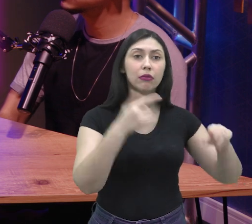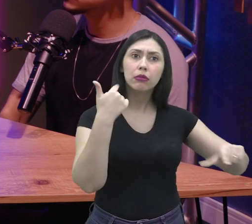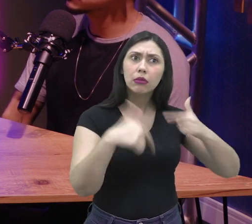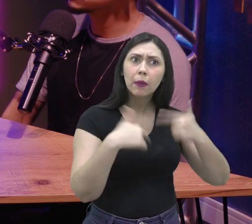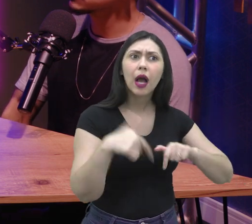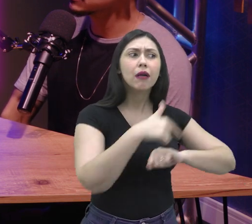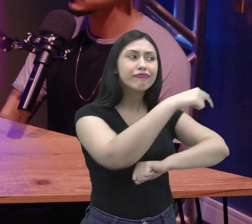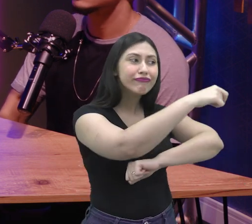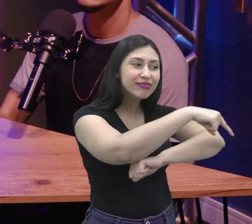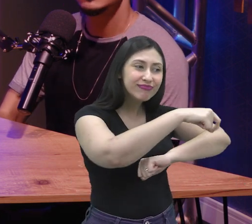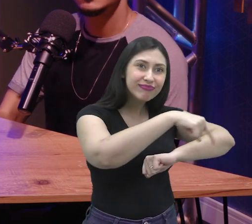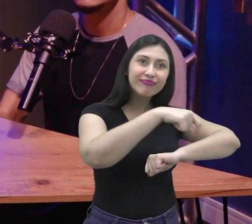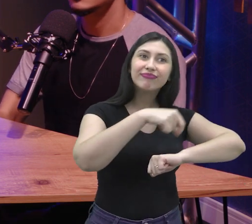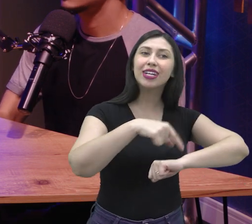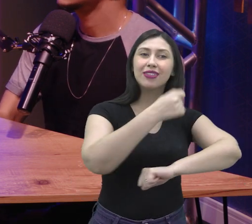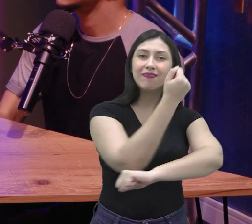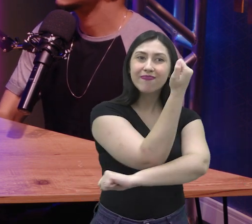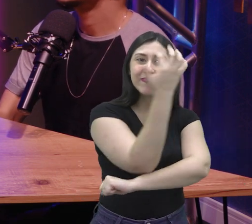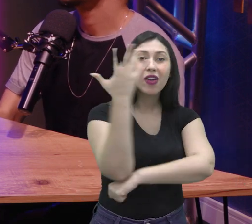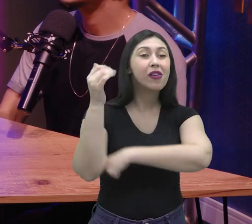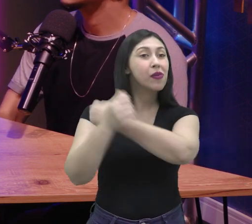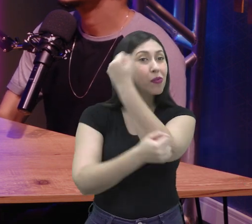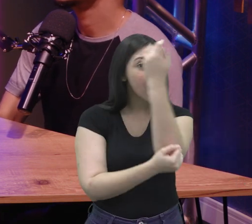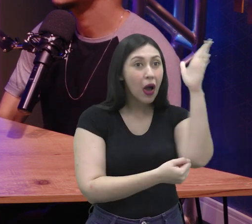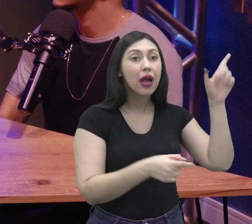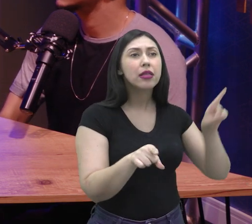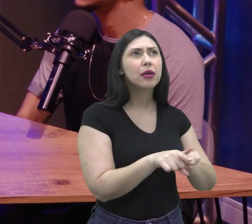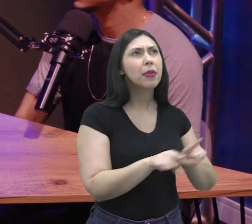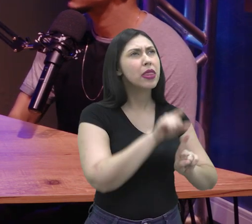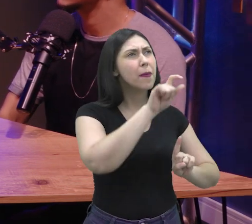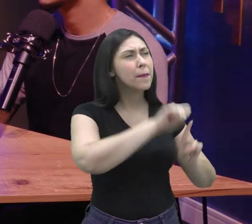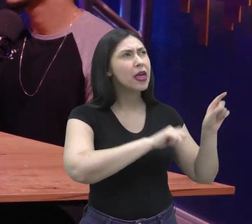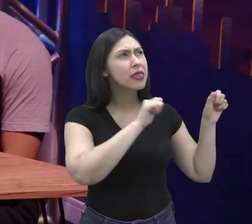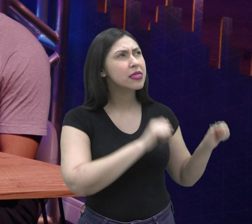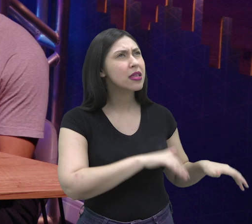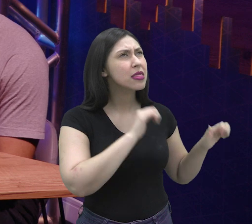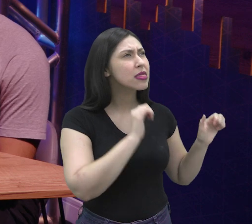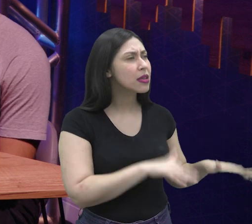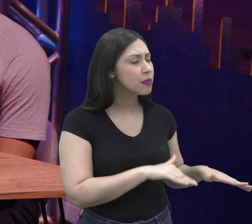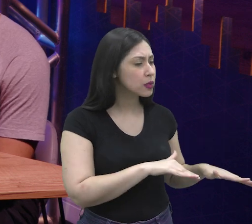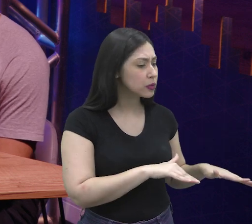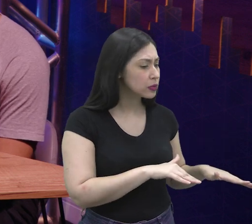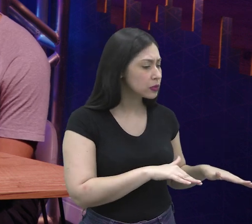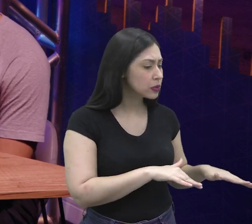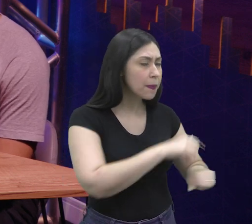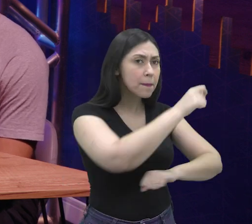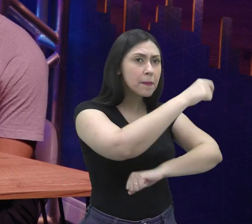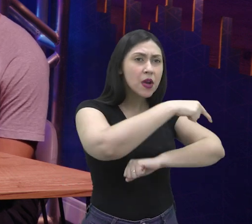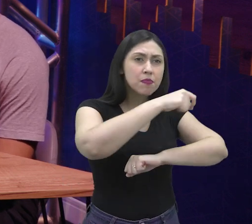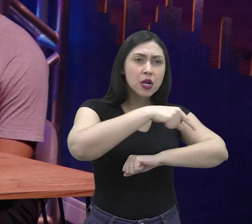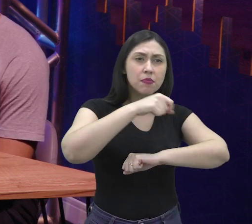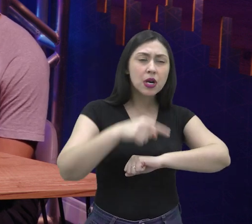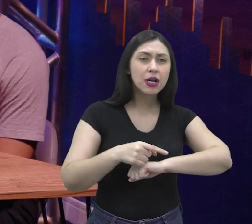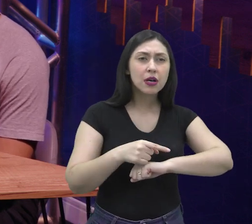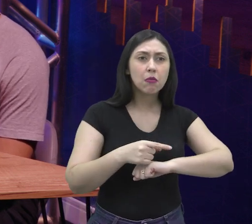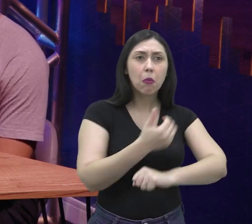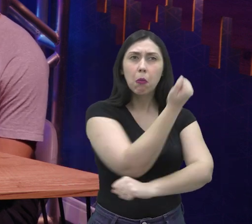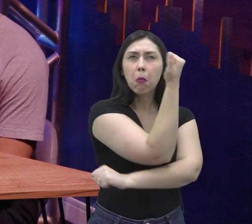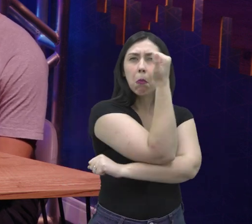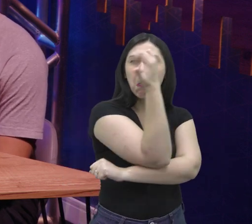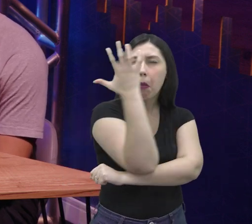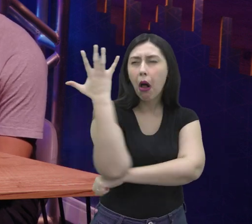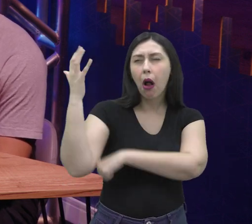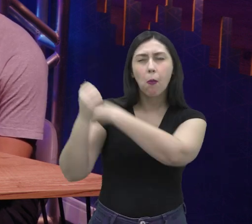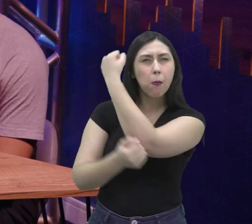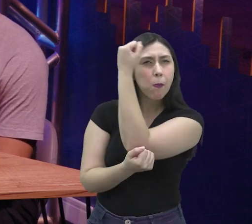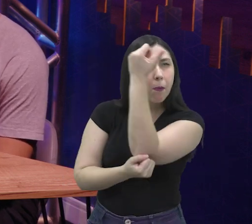trabalho de plantação de árvores. Inclusive, nesse mês mesmo, eu acho que em setembro, eles estavam para plantar, né, centenas e mais